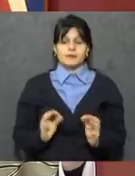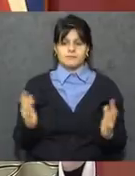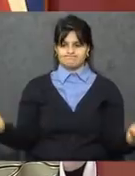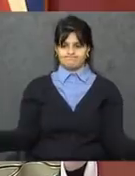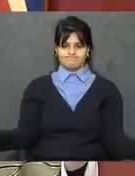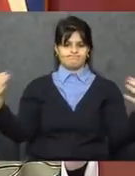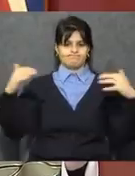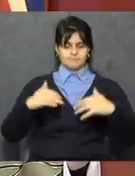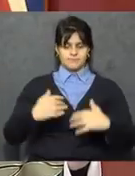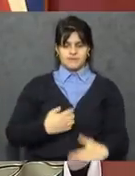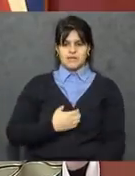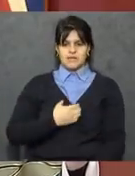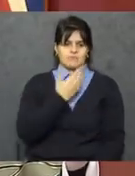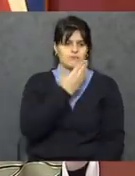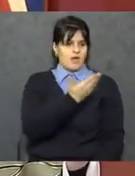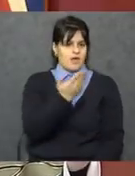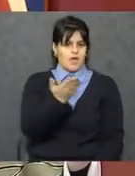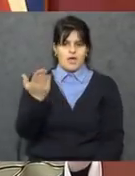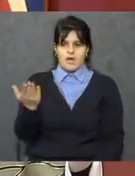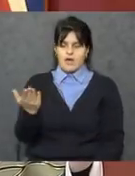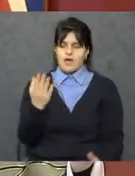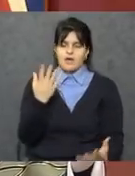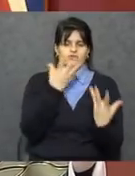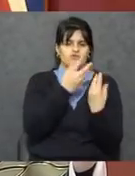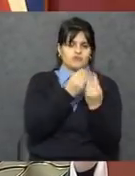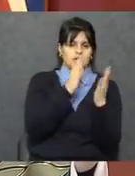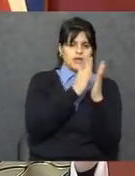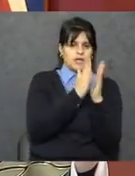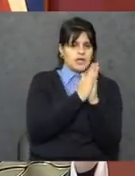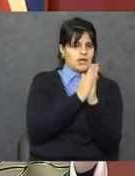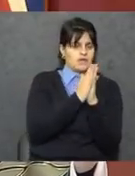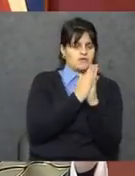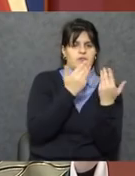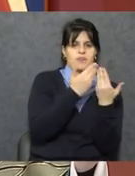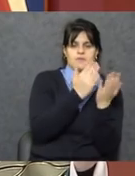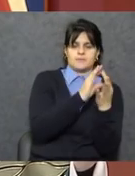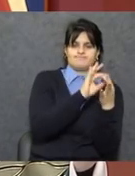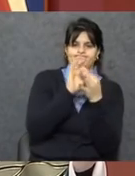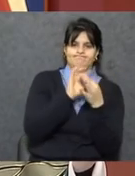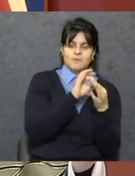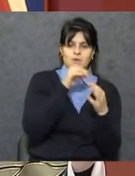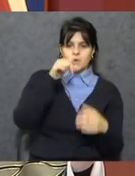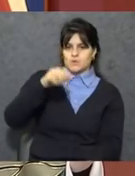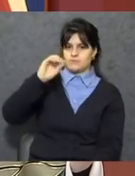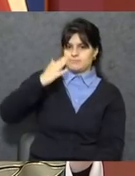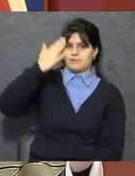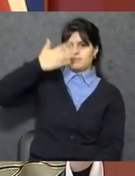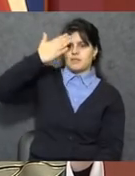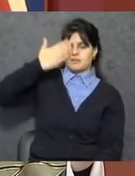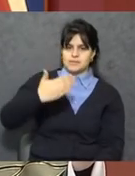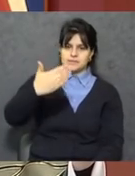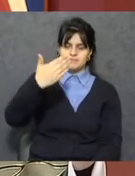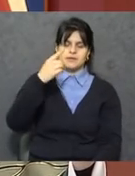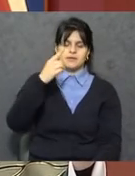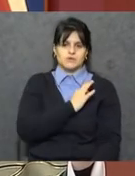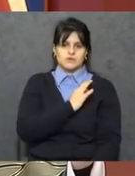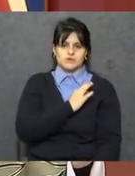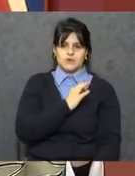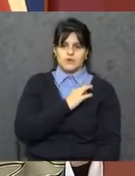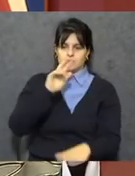presença, em comunhão com toda a Igreja, ao celebrarmos o primeiro dia da semana em que nosso Senhor Jesus Cristo ressuscitou dos